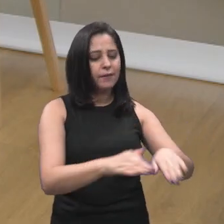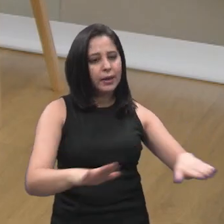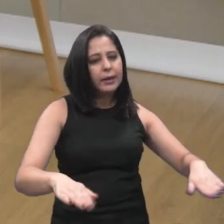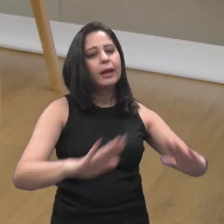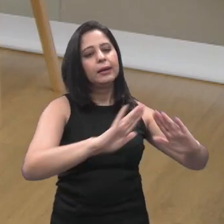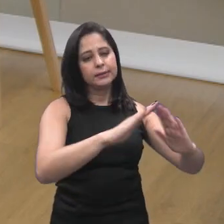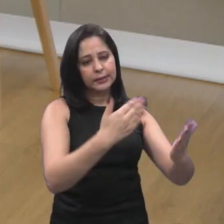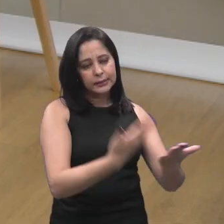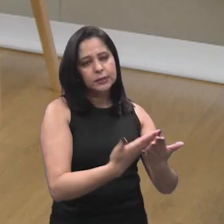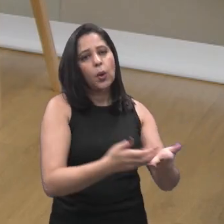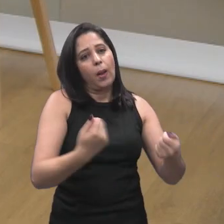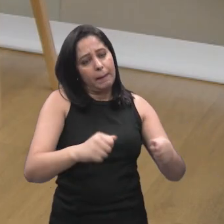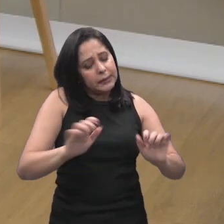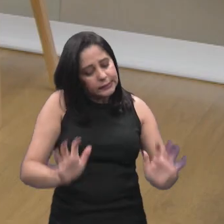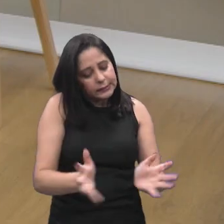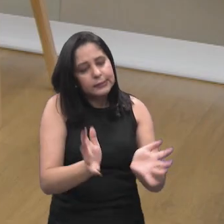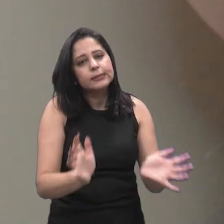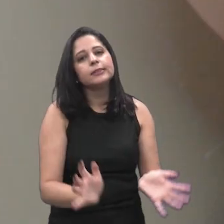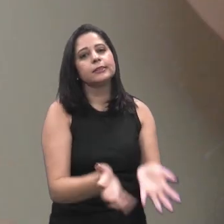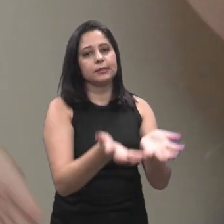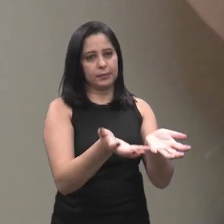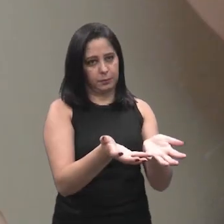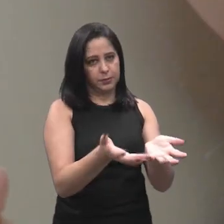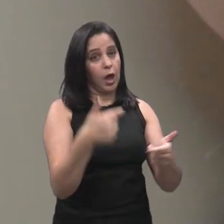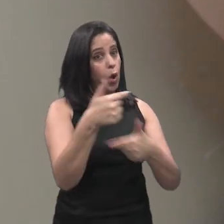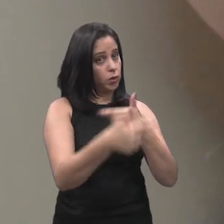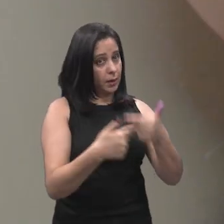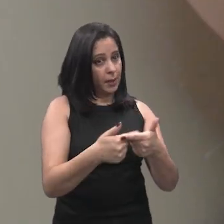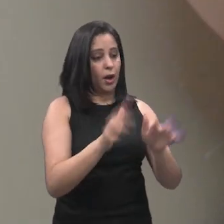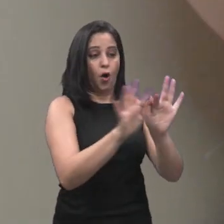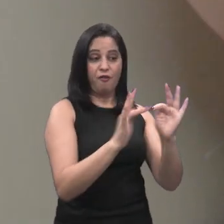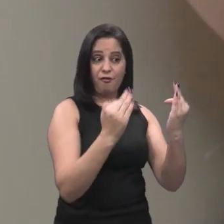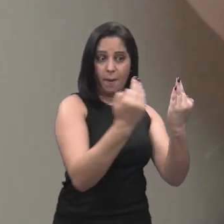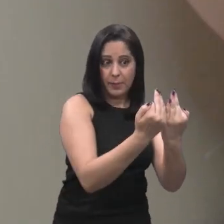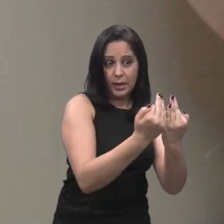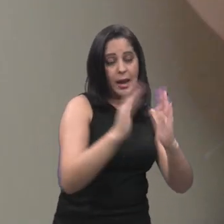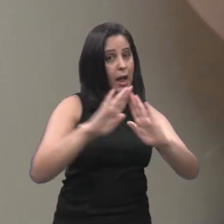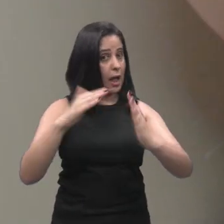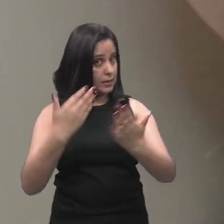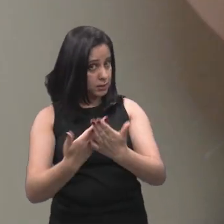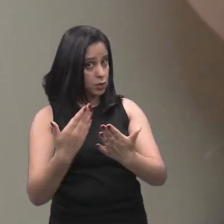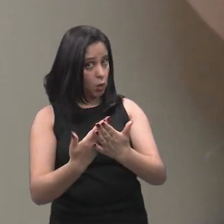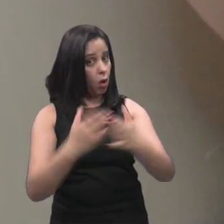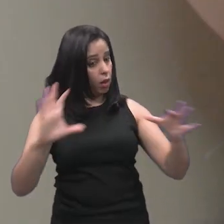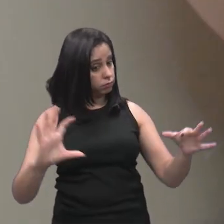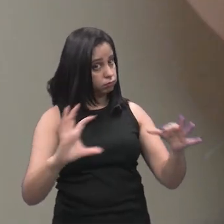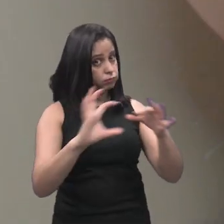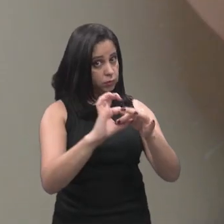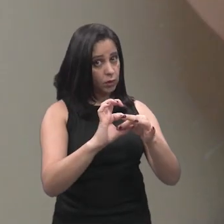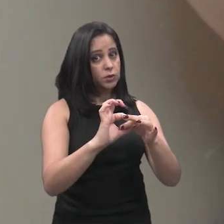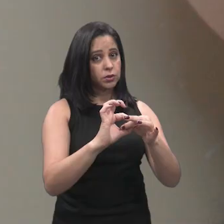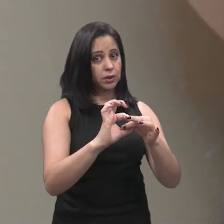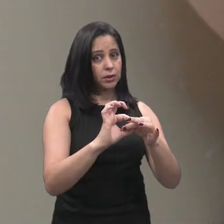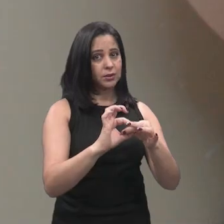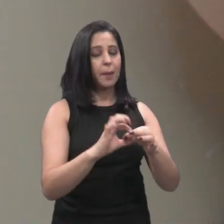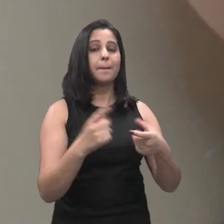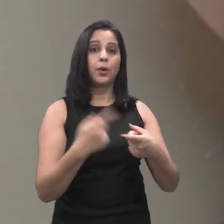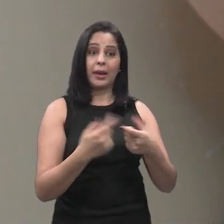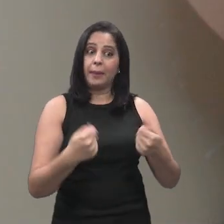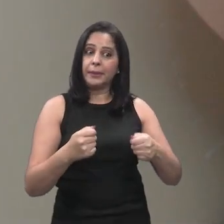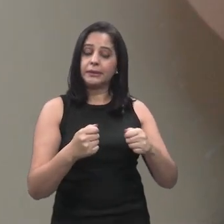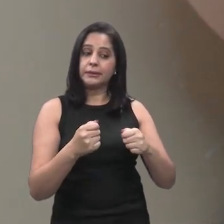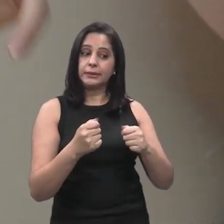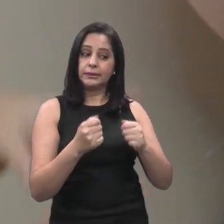a gente falou de hábitos saudáveis, que desde a base ali nas escolas sejam incentivadas, né? Um trabalho de fato